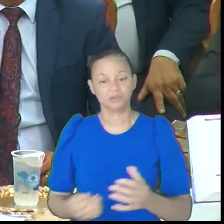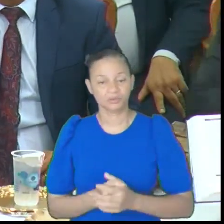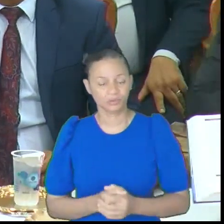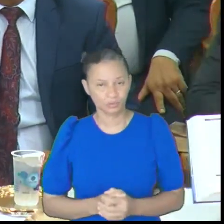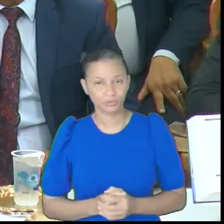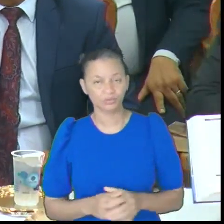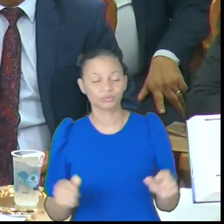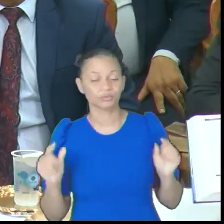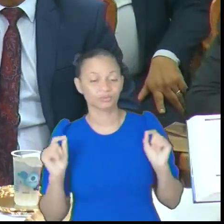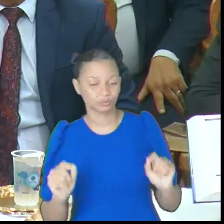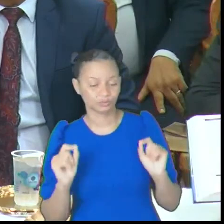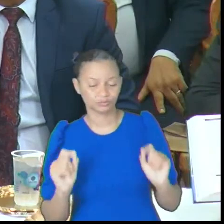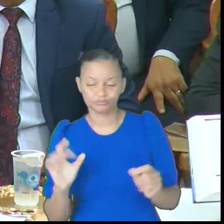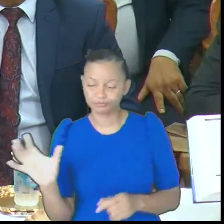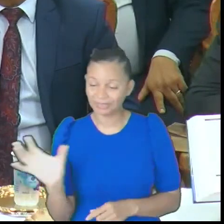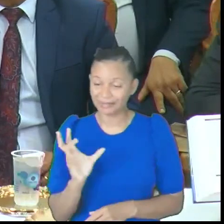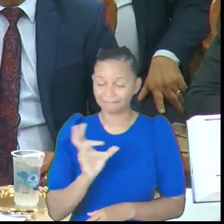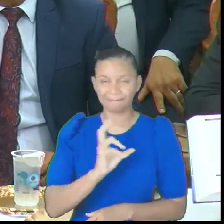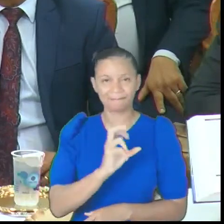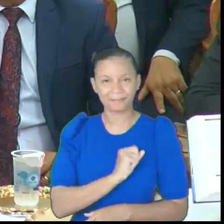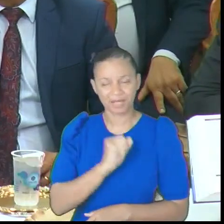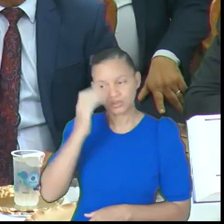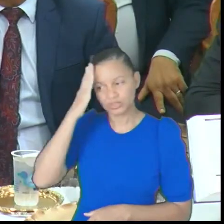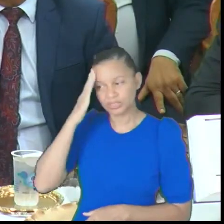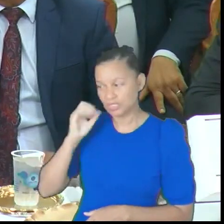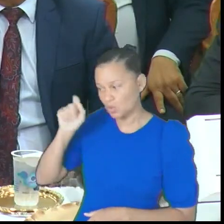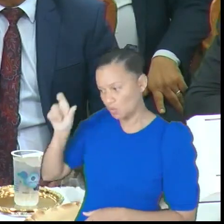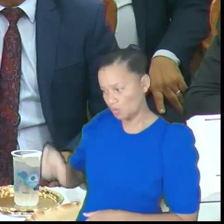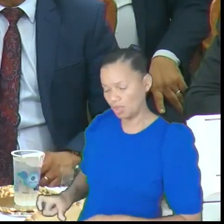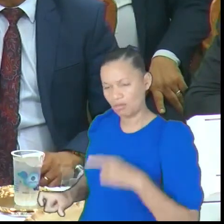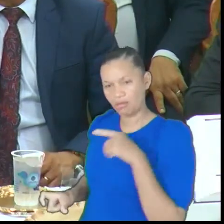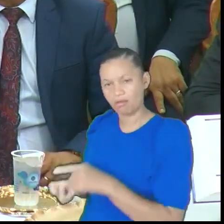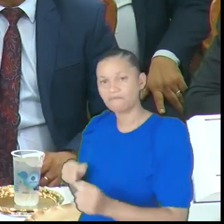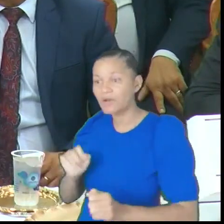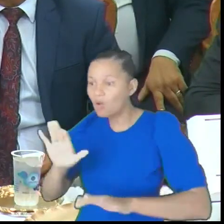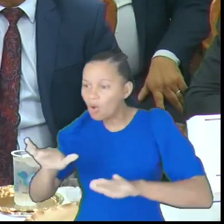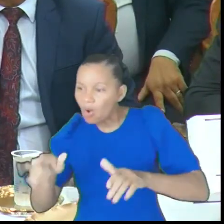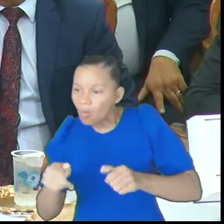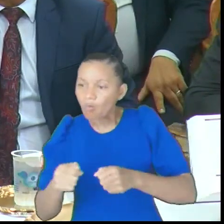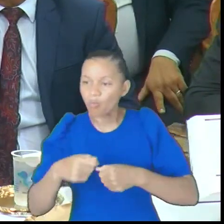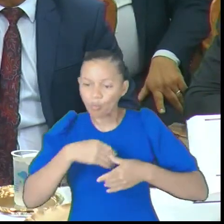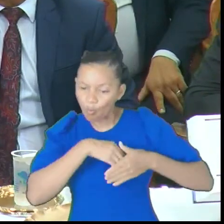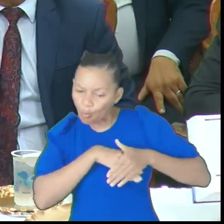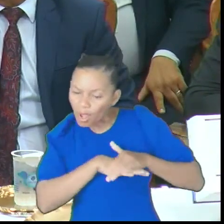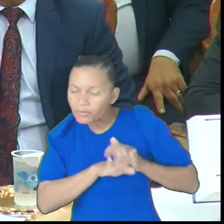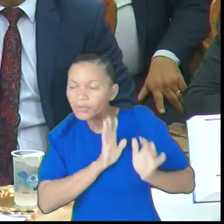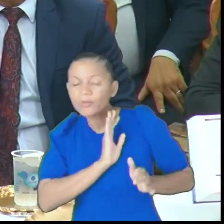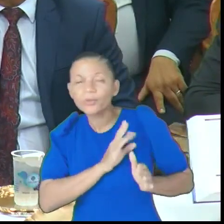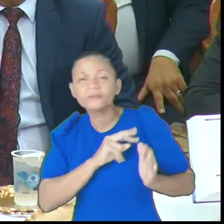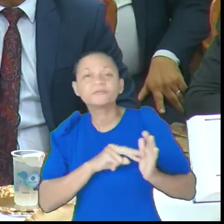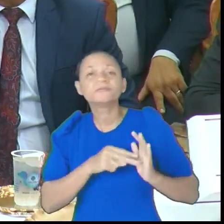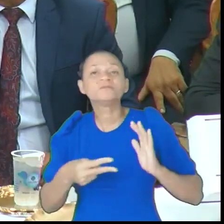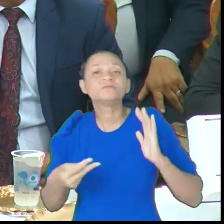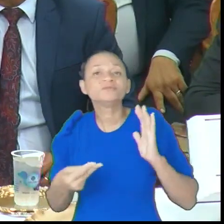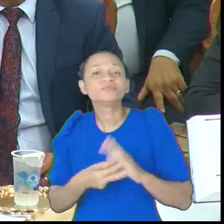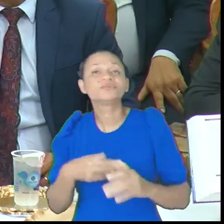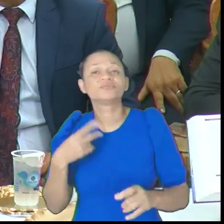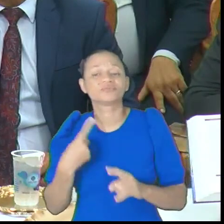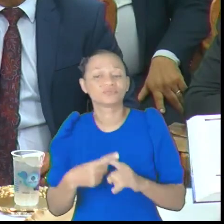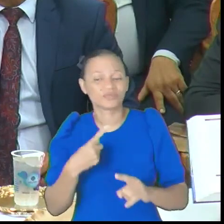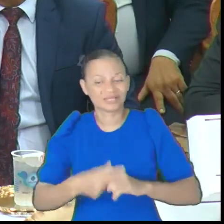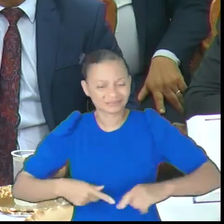Quando o nosso querido e sábio Salomão disse: guarda o coração, ele está dizendo: guarde, porque